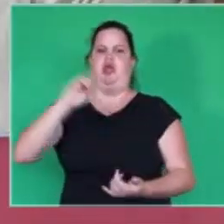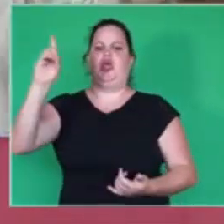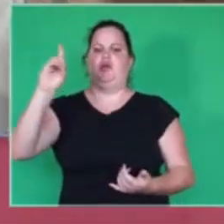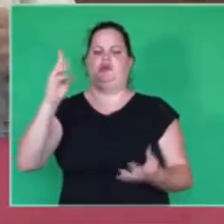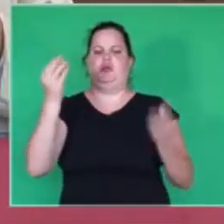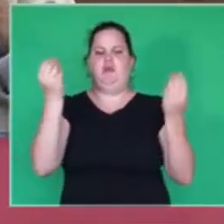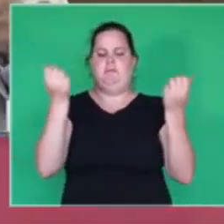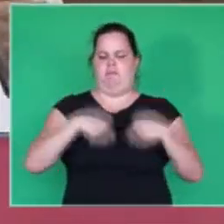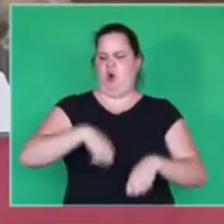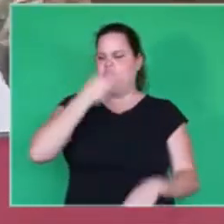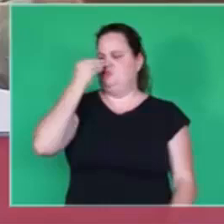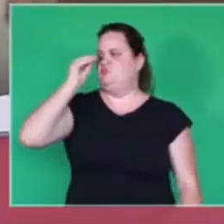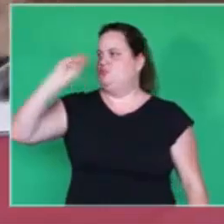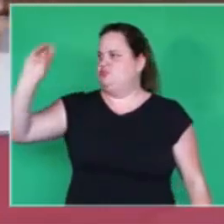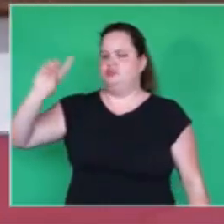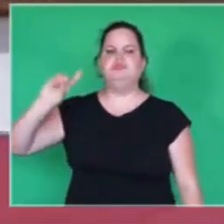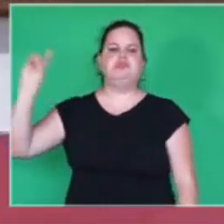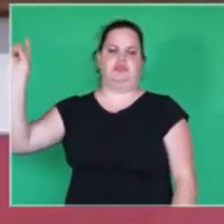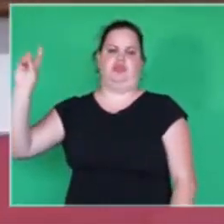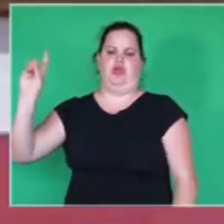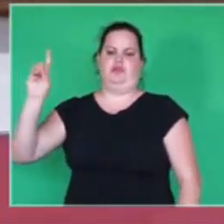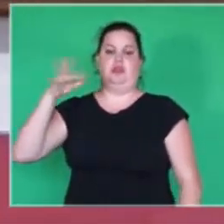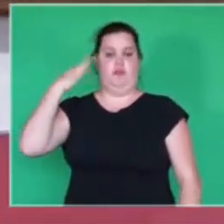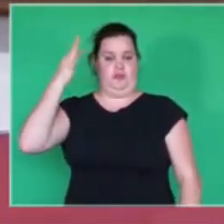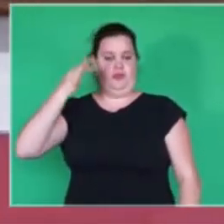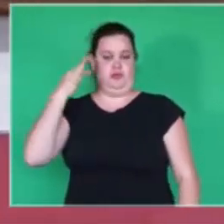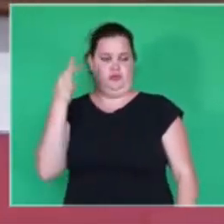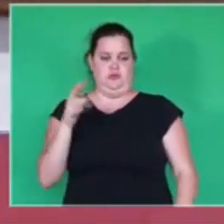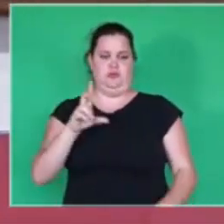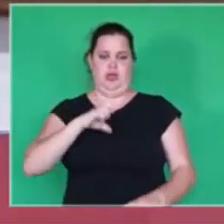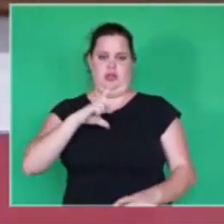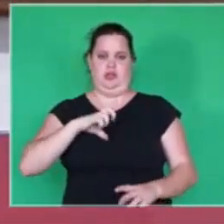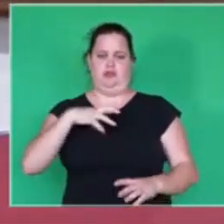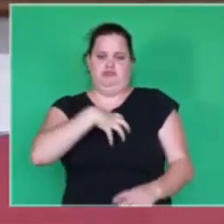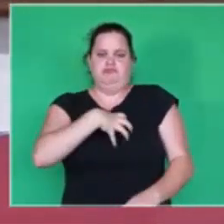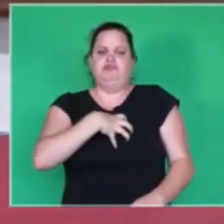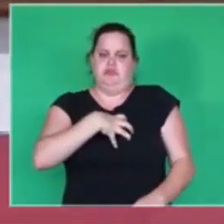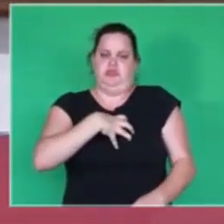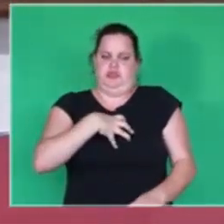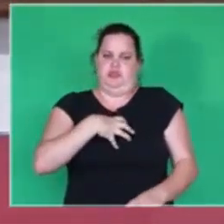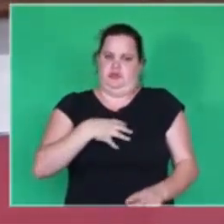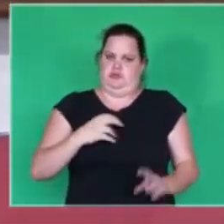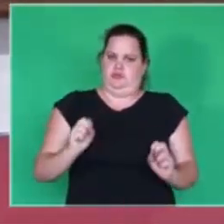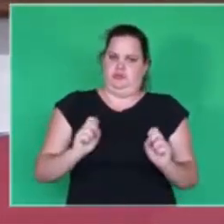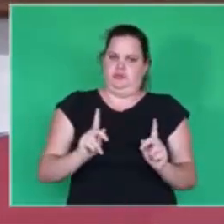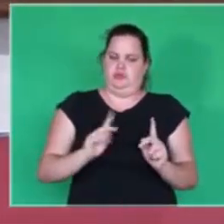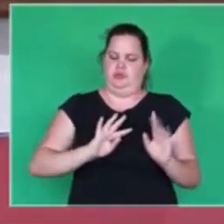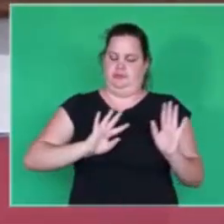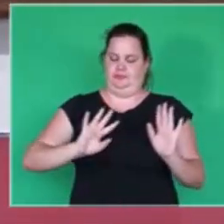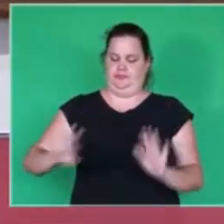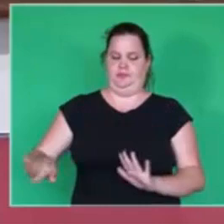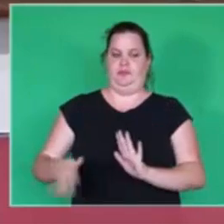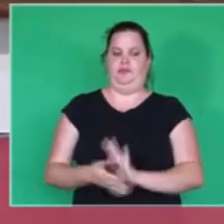dispensar Deus. Então a filosofia veio nesse sentido. Vejam os irmãos, que